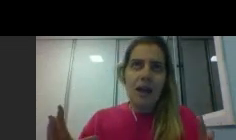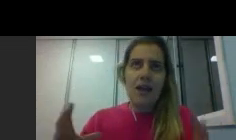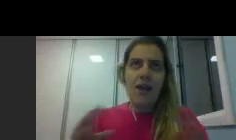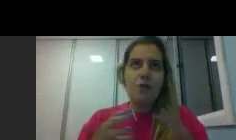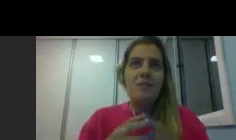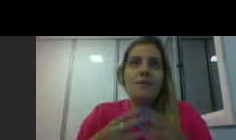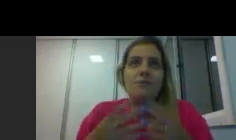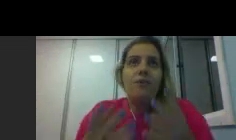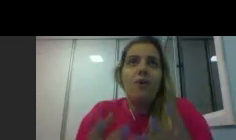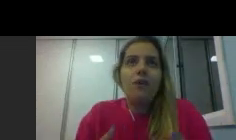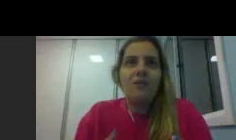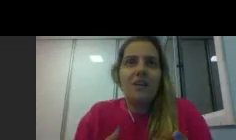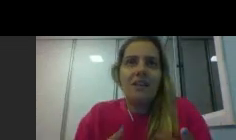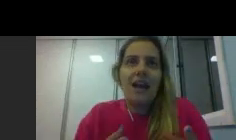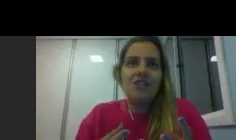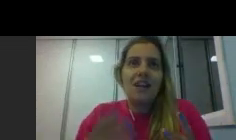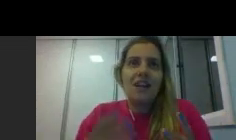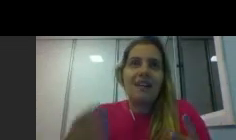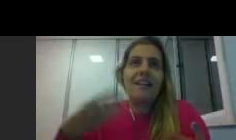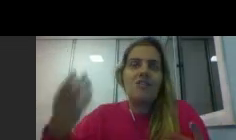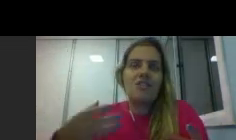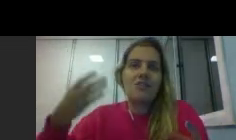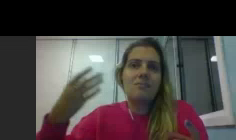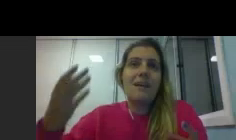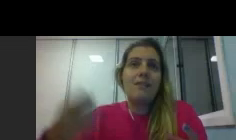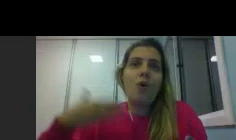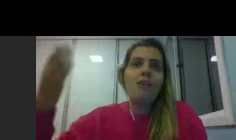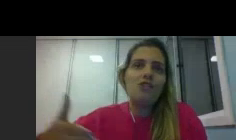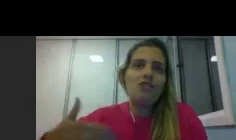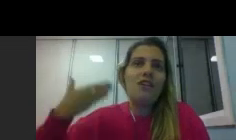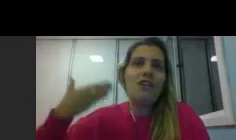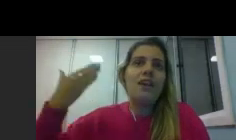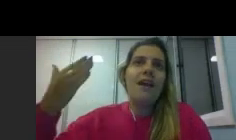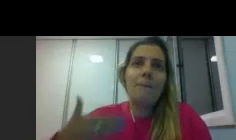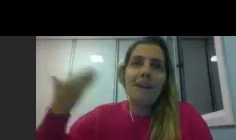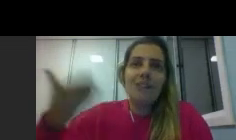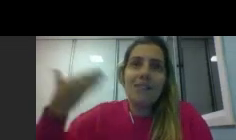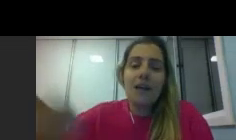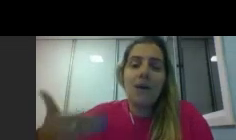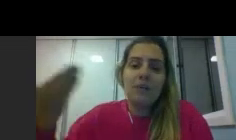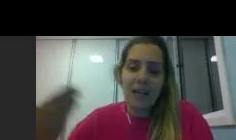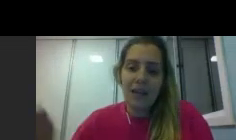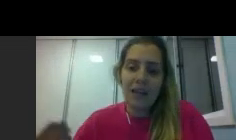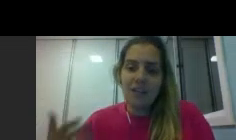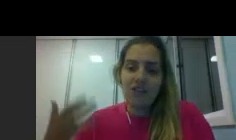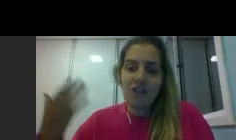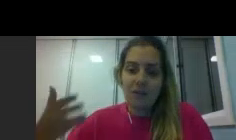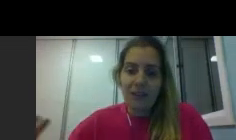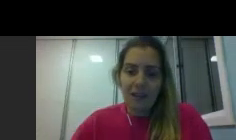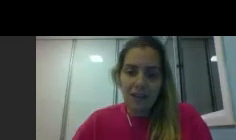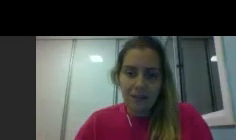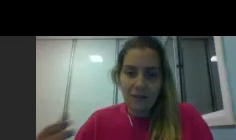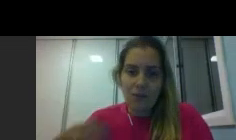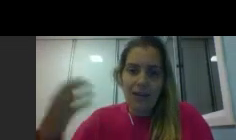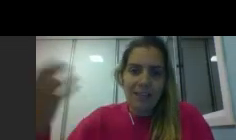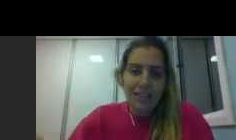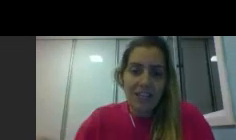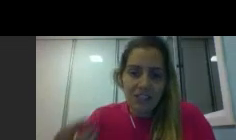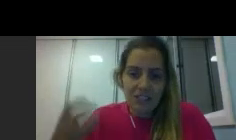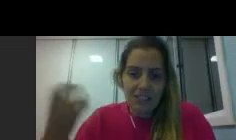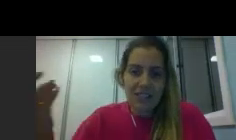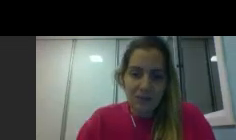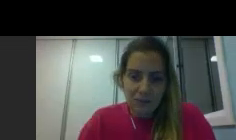de DNA, ele observou, na verdade, características, padrões de repetição, né, de ervilhas,